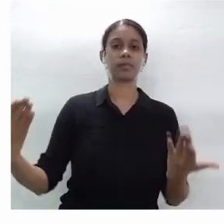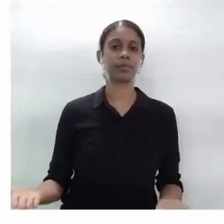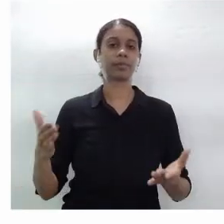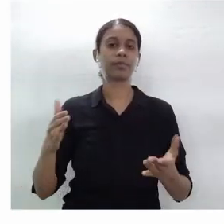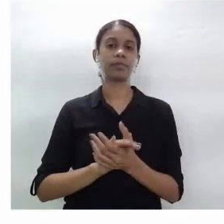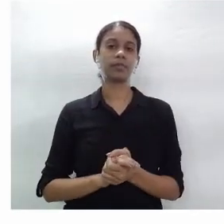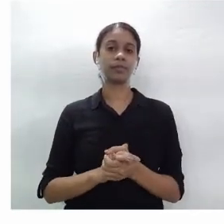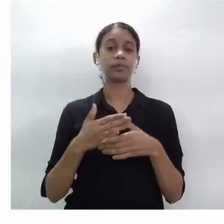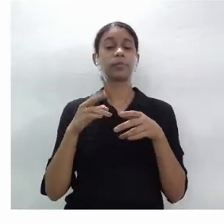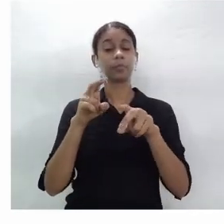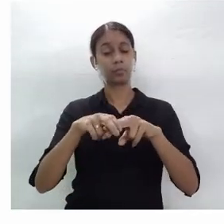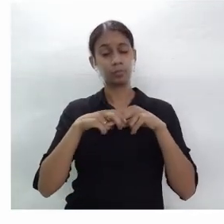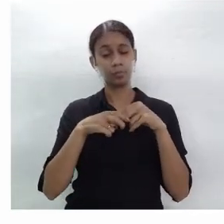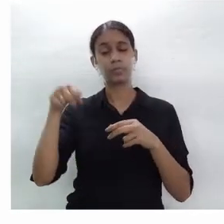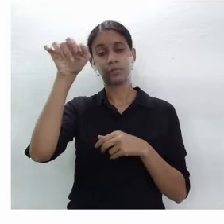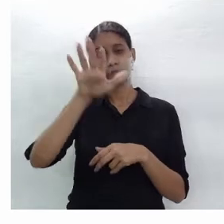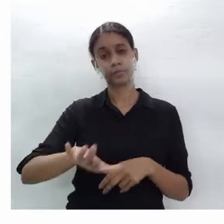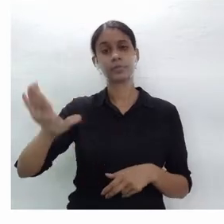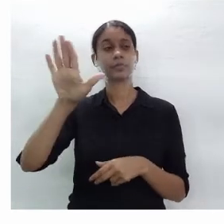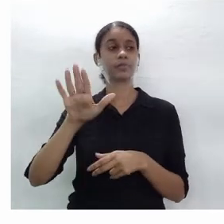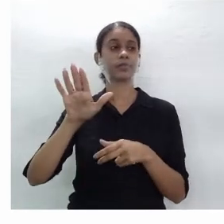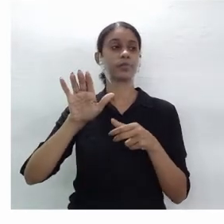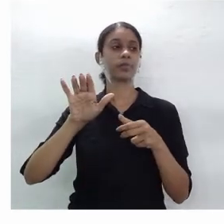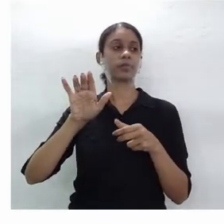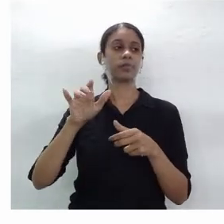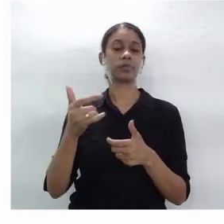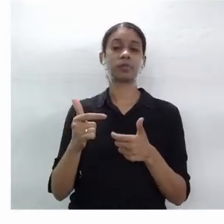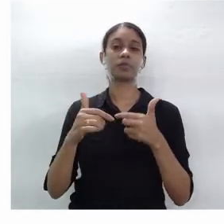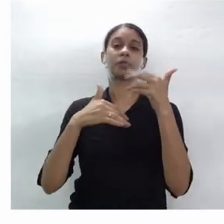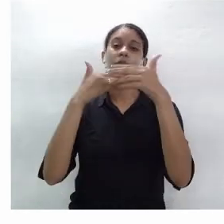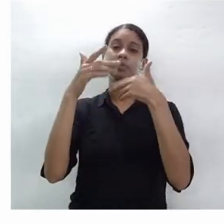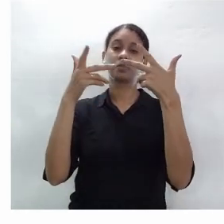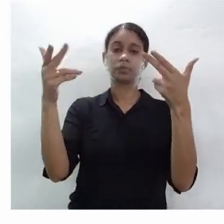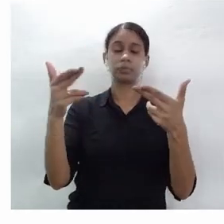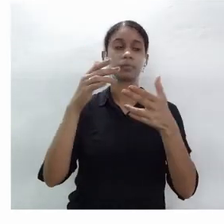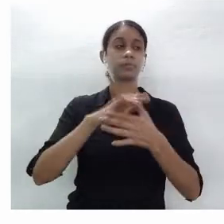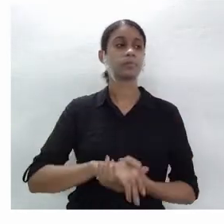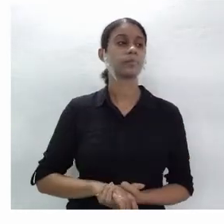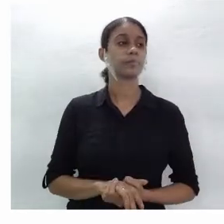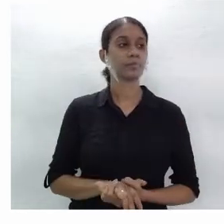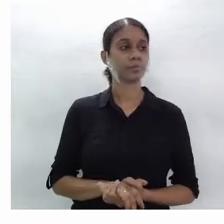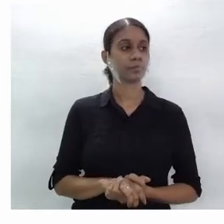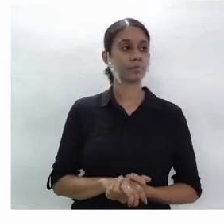condicionam o Nordeste. Volta aí para o próximo slide. Próximo.